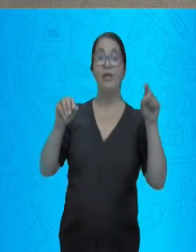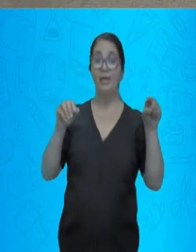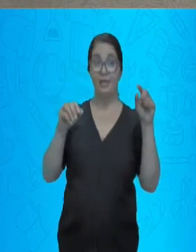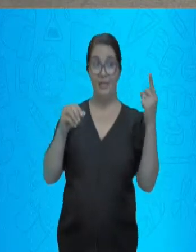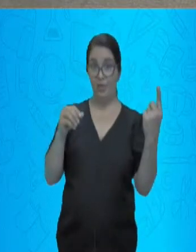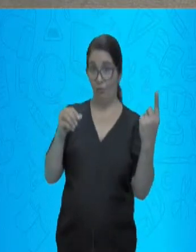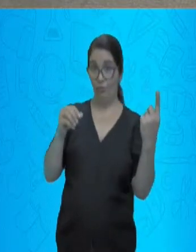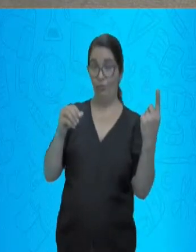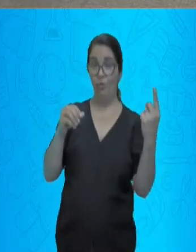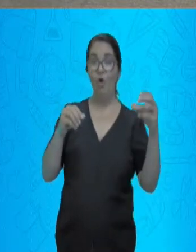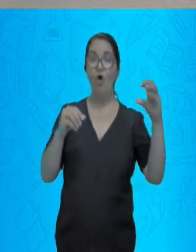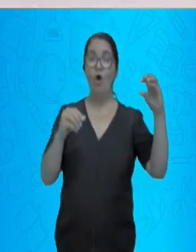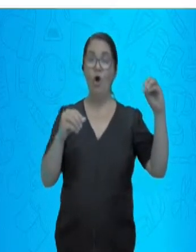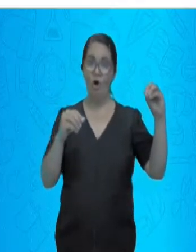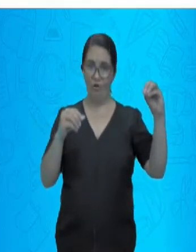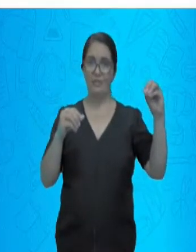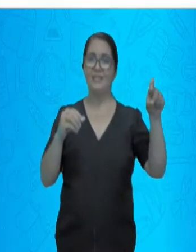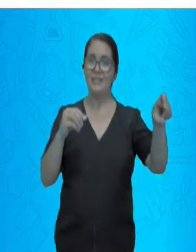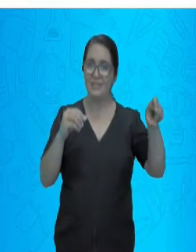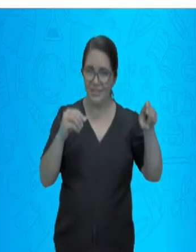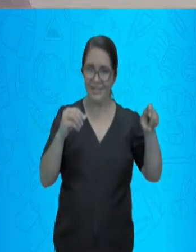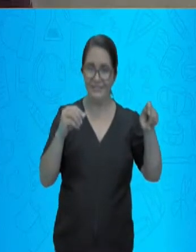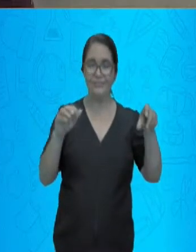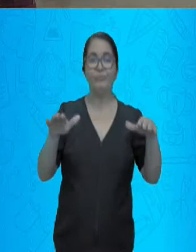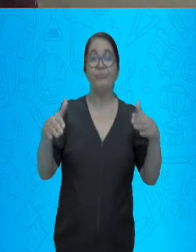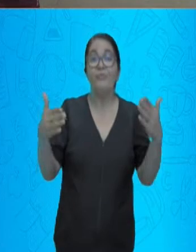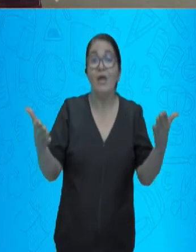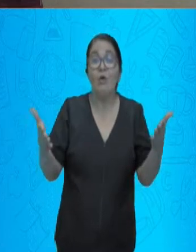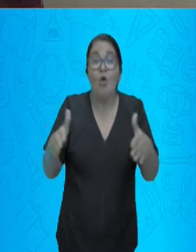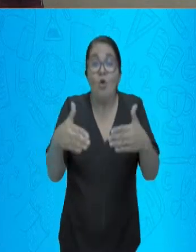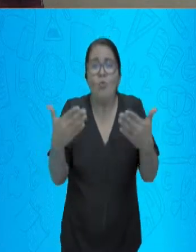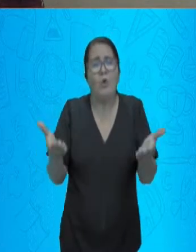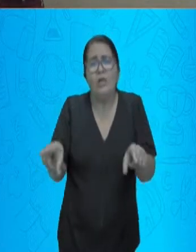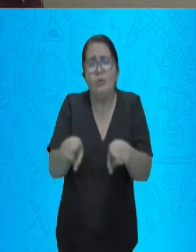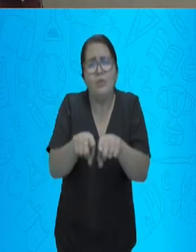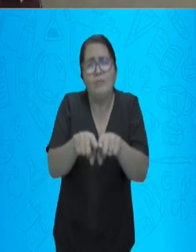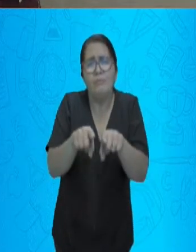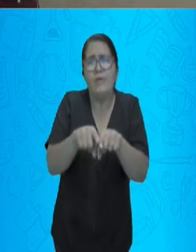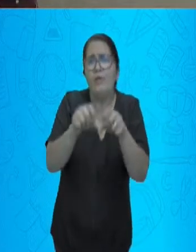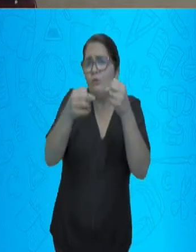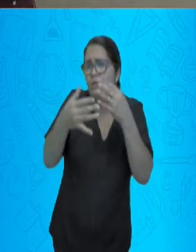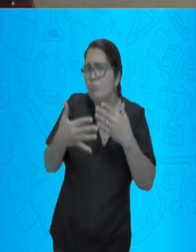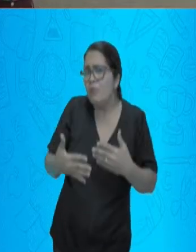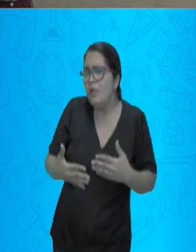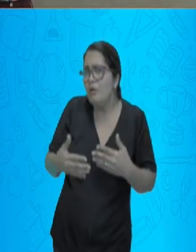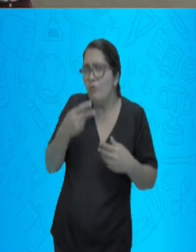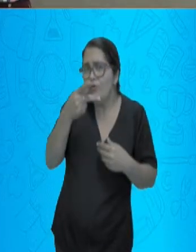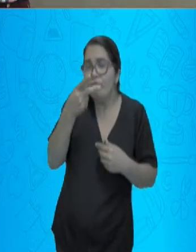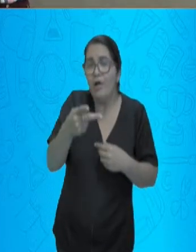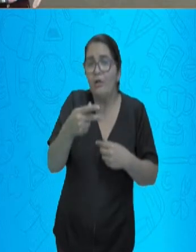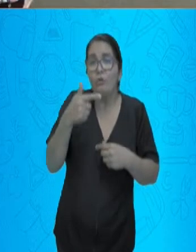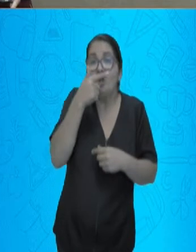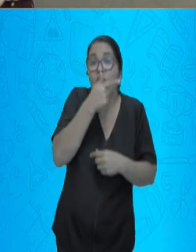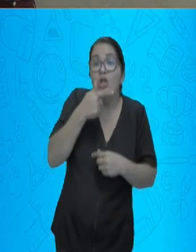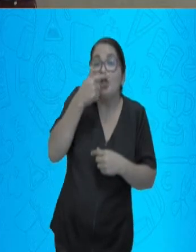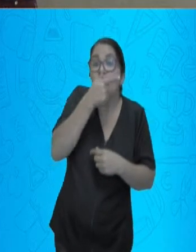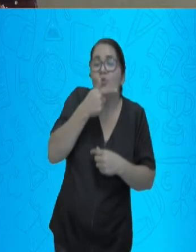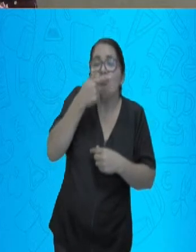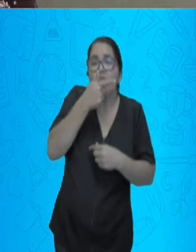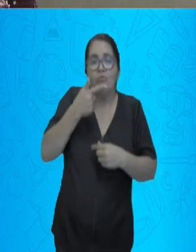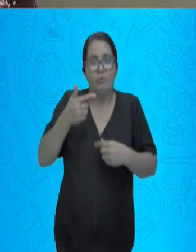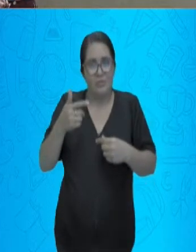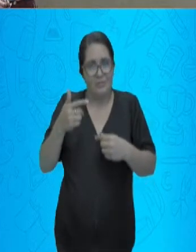Quando eu falo em glicose, glicose é uma substância